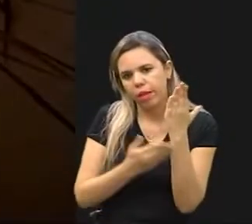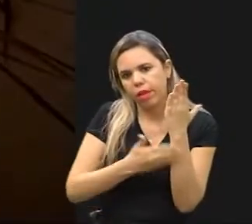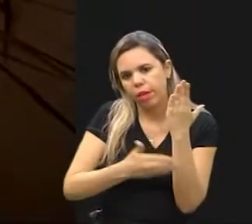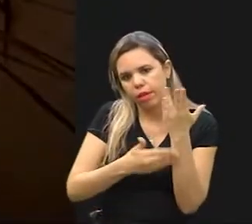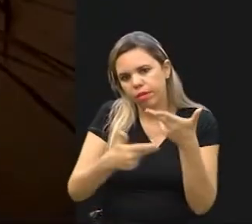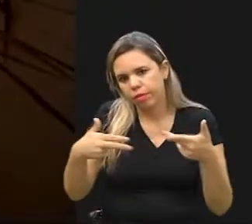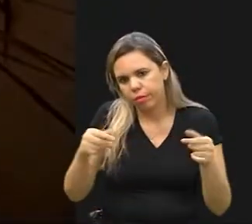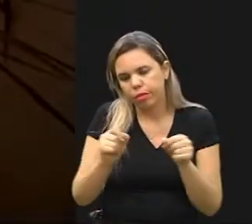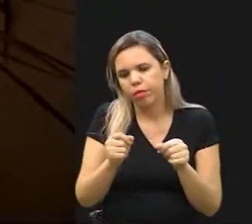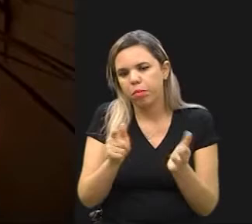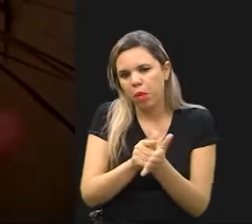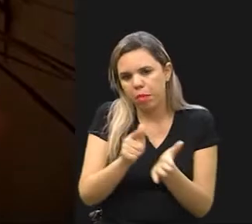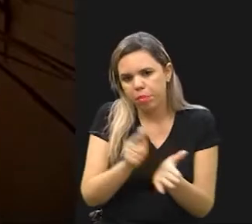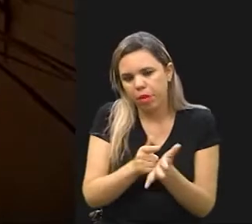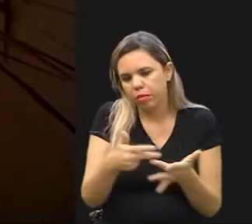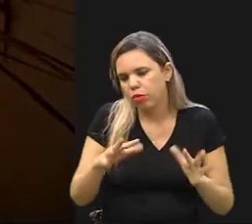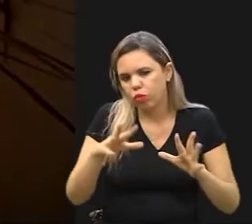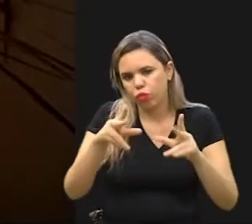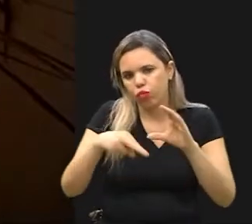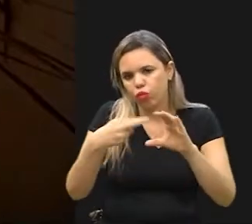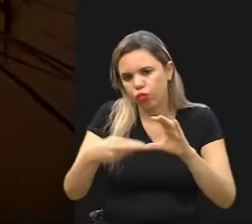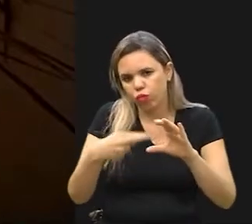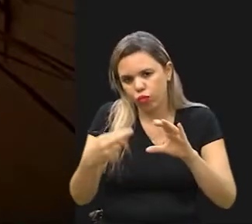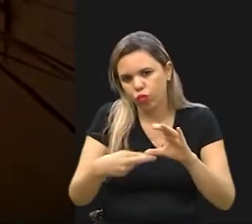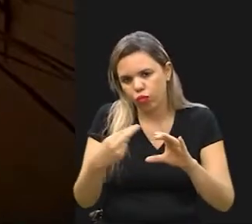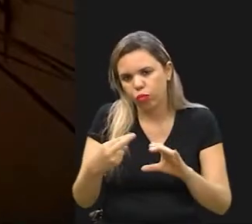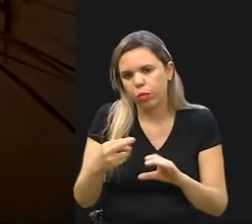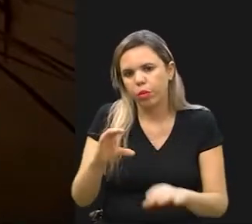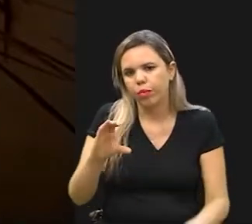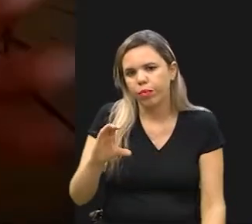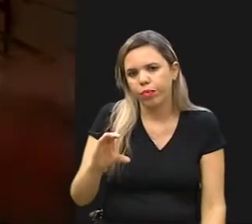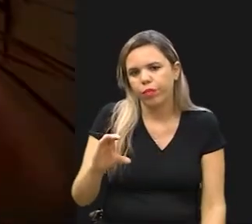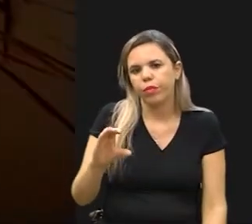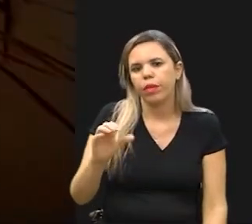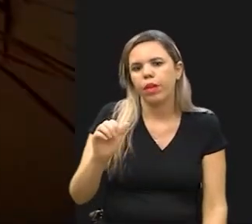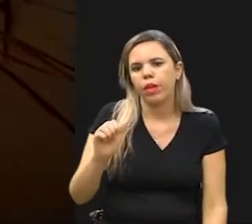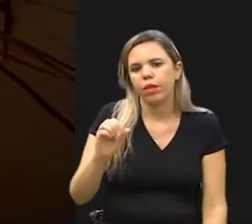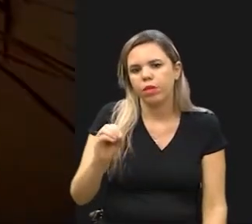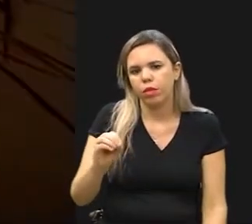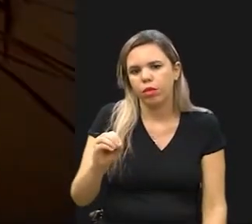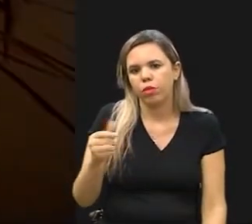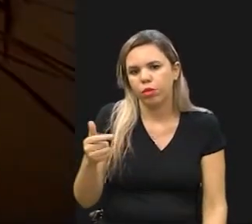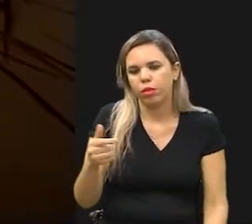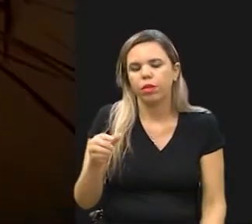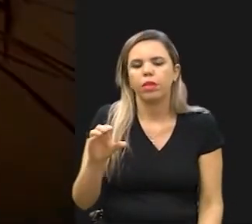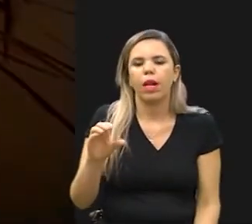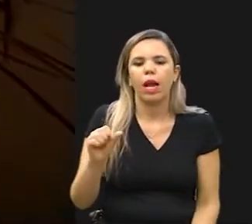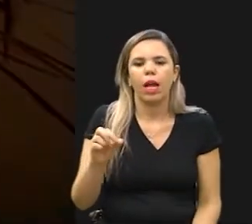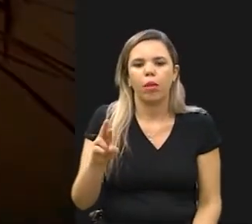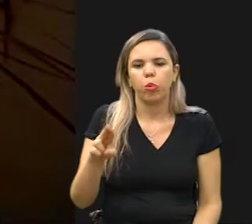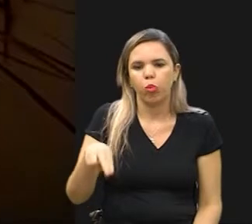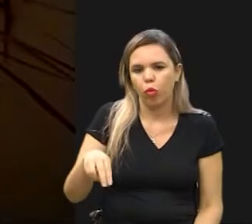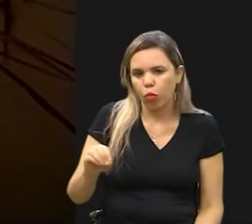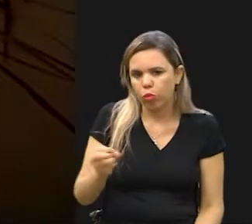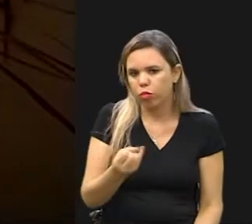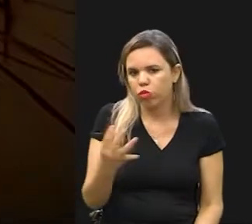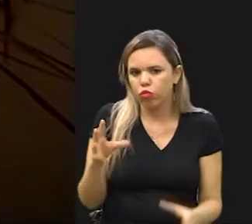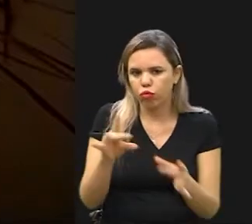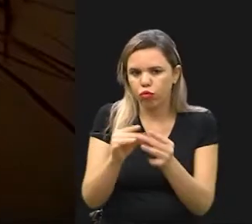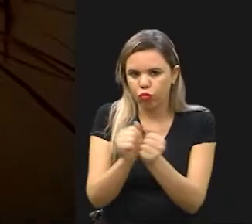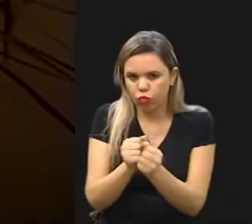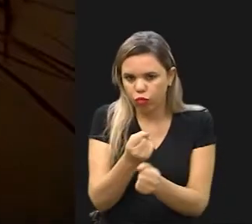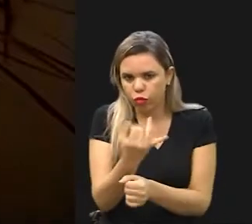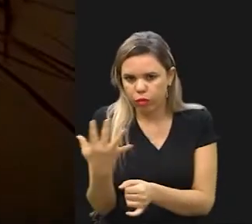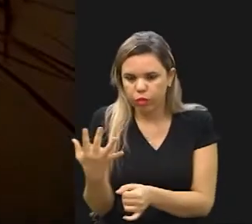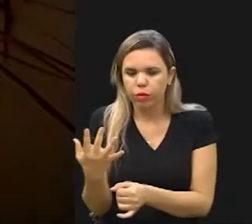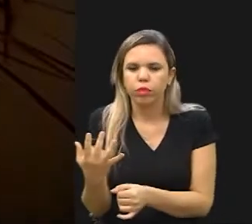vamos pensar guardanapos. Tudo isso são fontes de carbono que a gente deve colocar junto na mesma proporção.